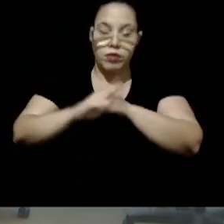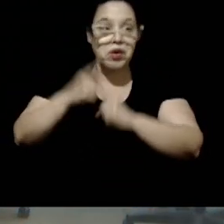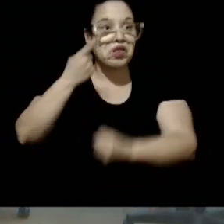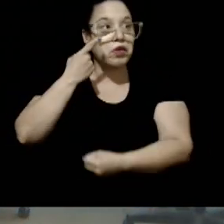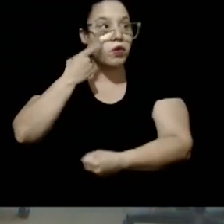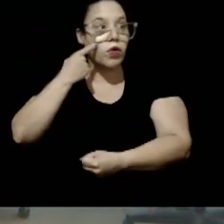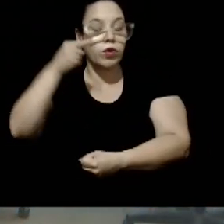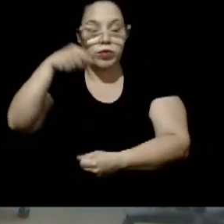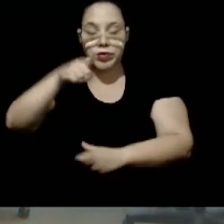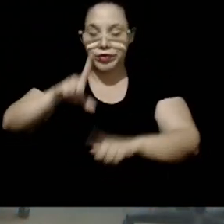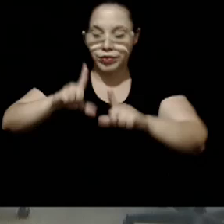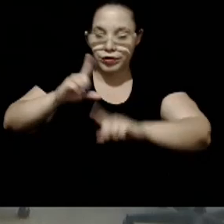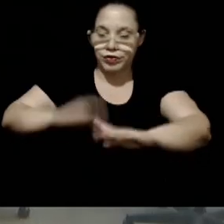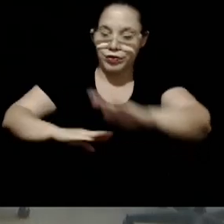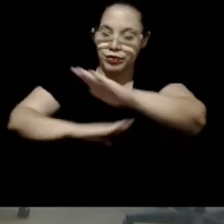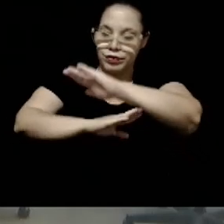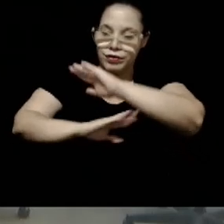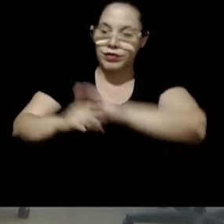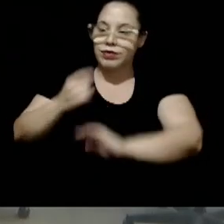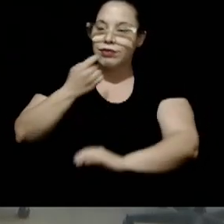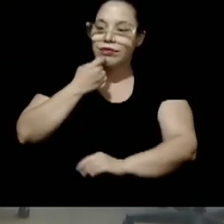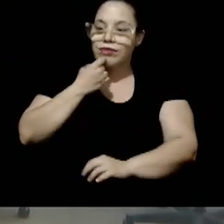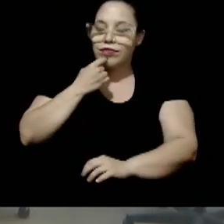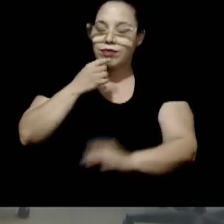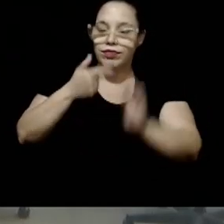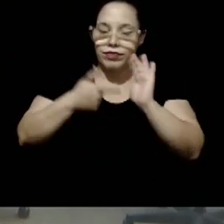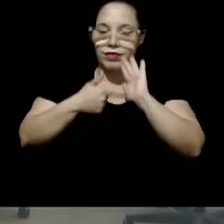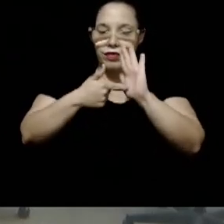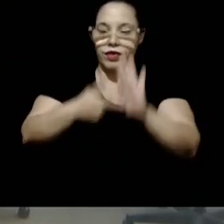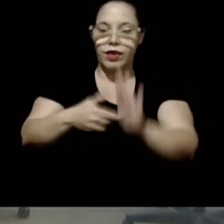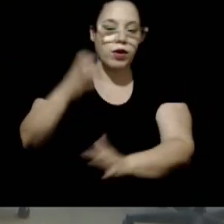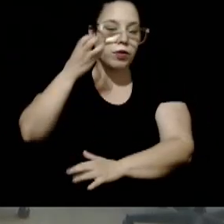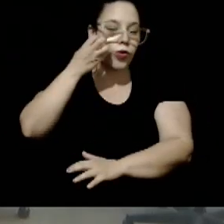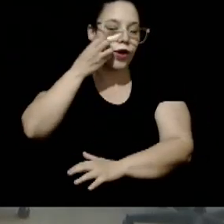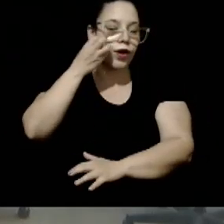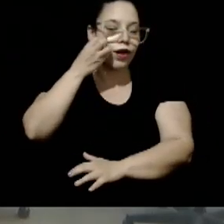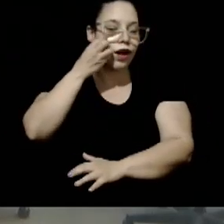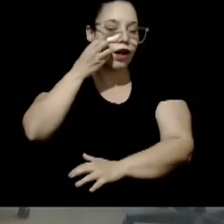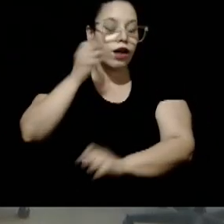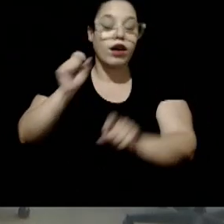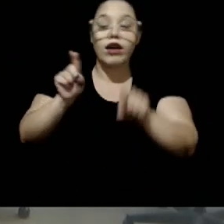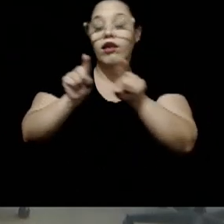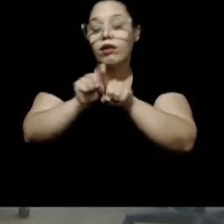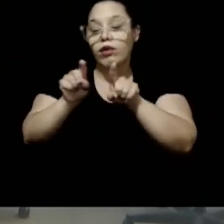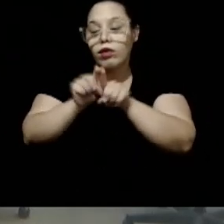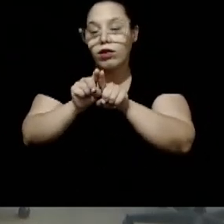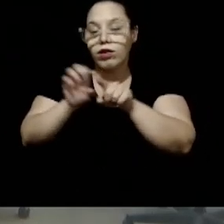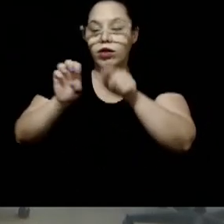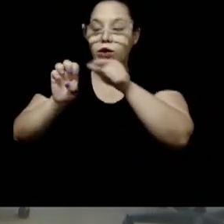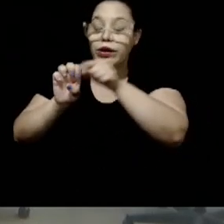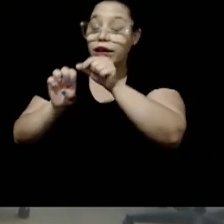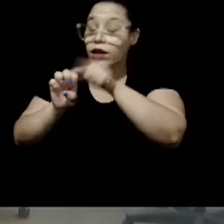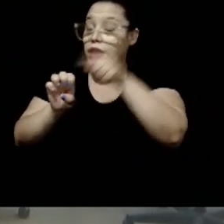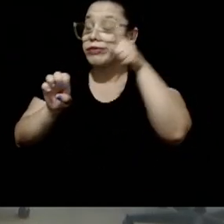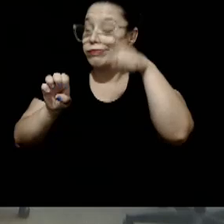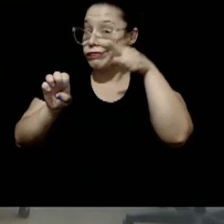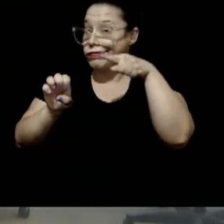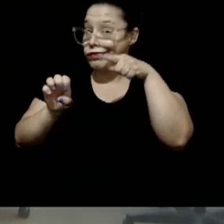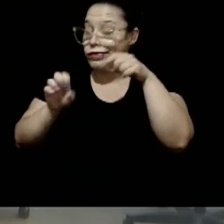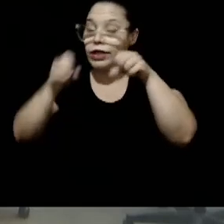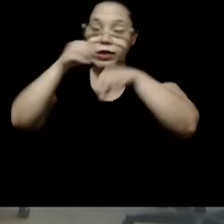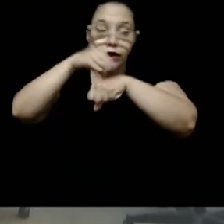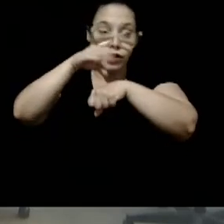TV Câmara Campinas apresentado por André Aranha E também temos o ser empreendedor com dicas estratégicas